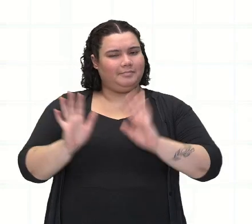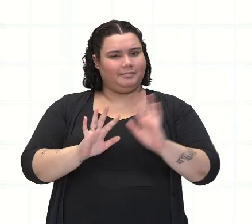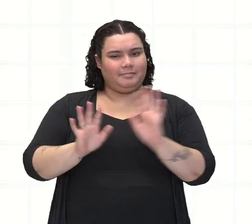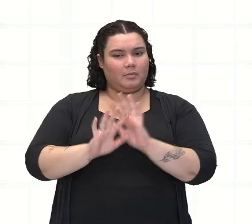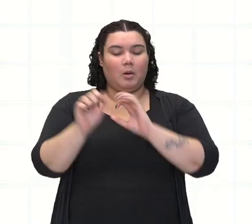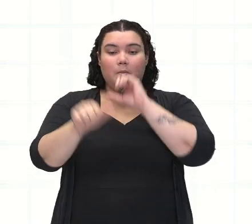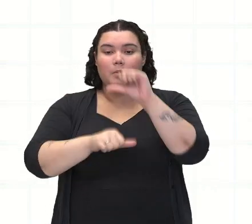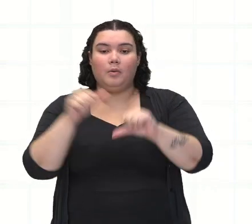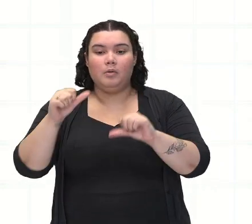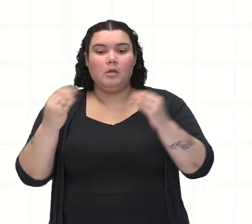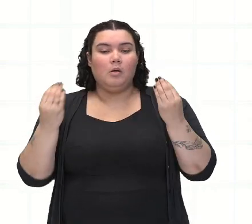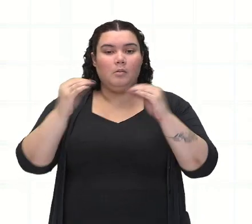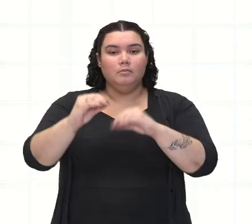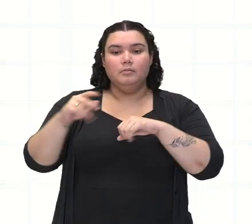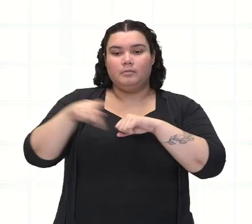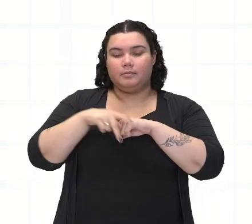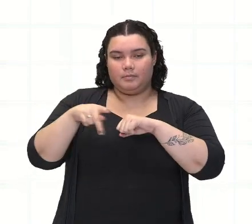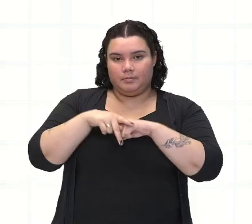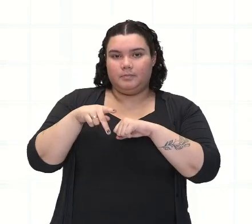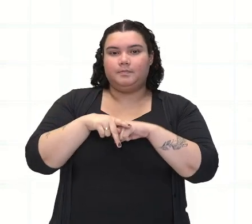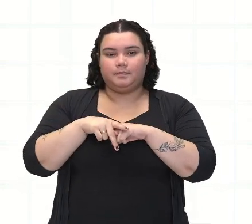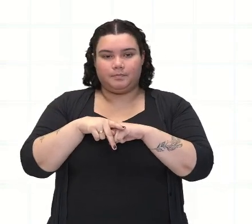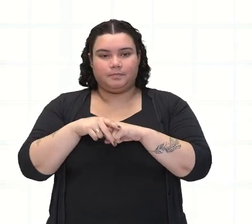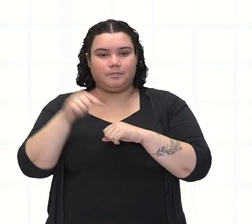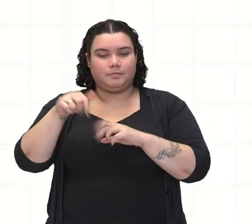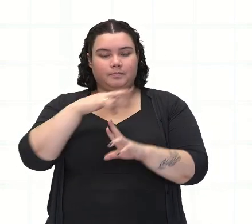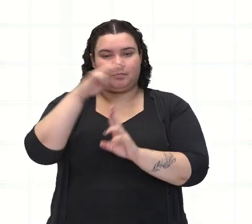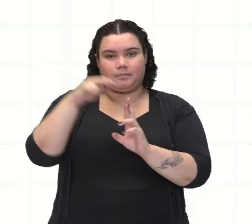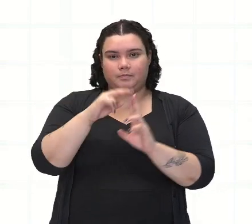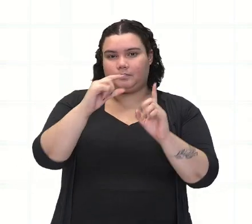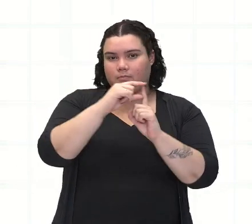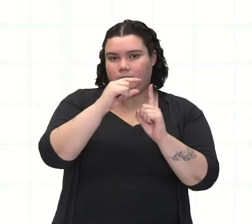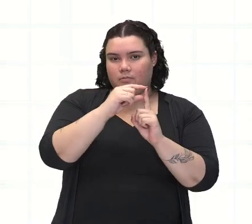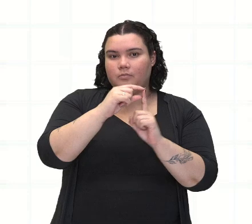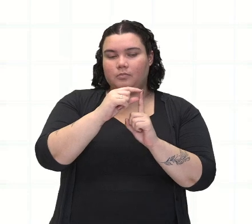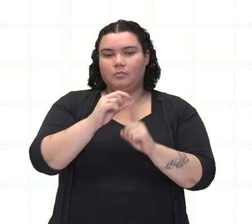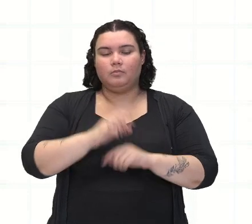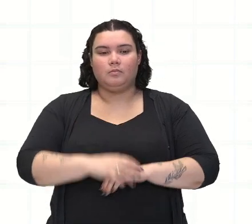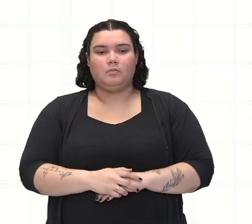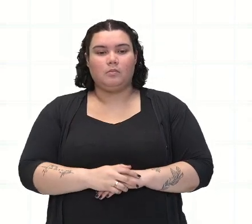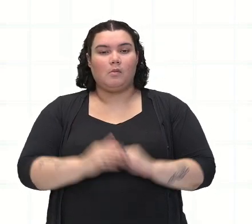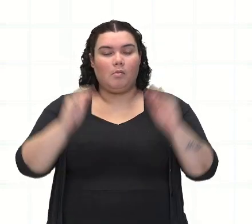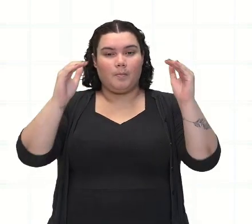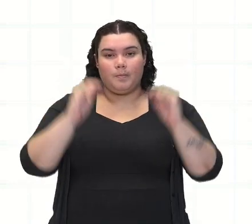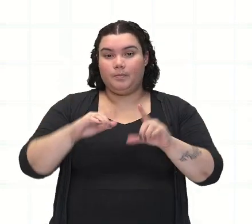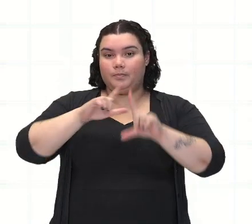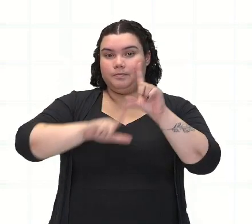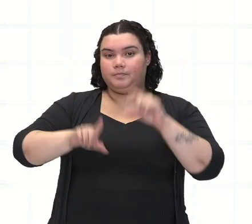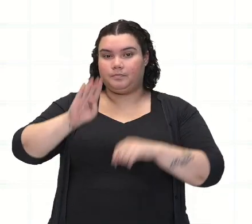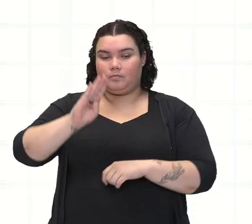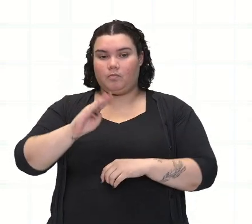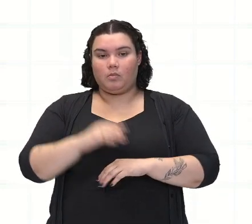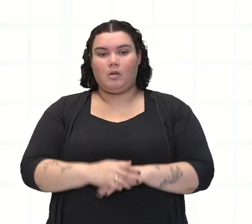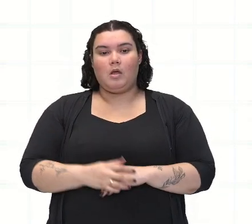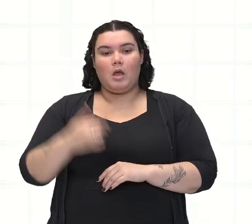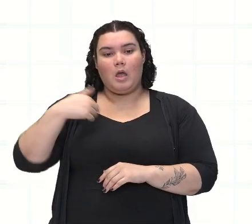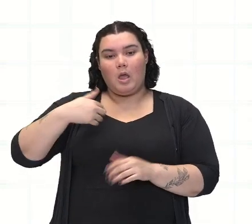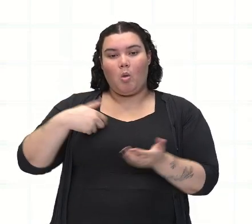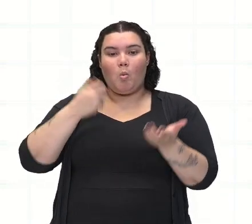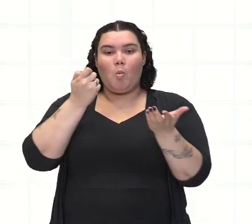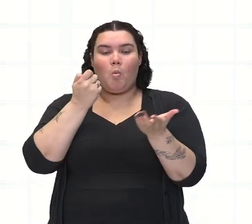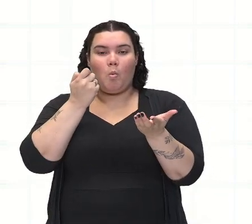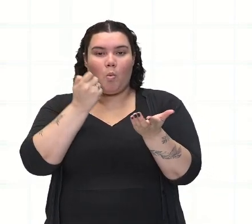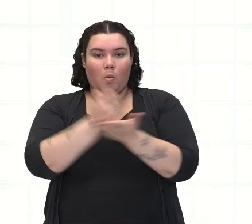com que ele se refere a essa palavra repetida. Na letra B, Paula, eu comprei